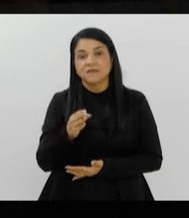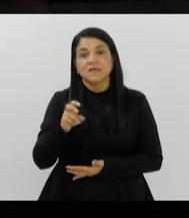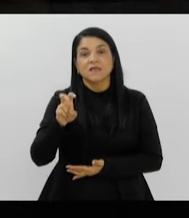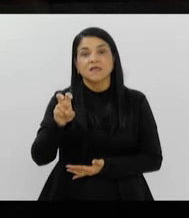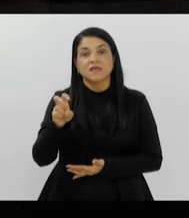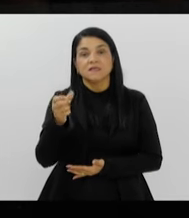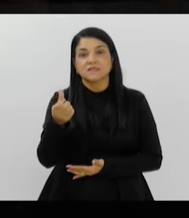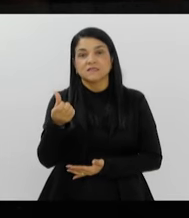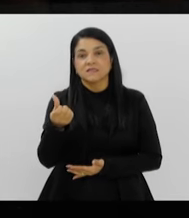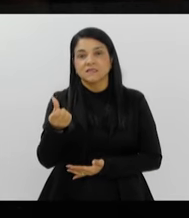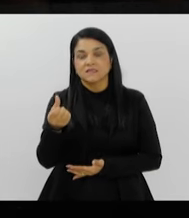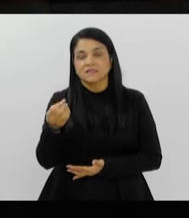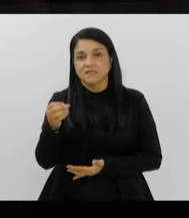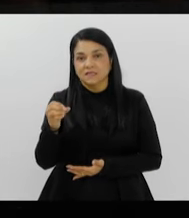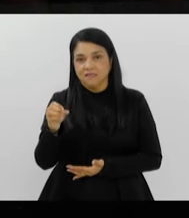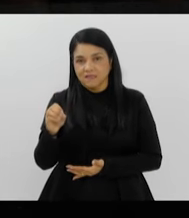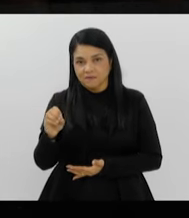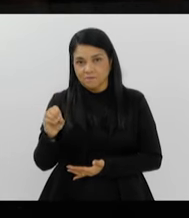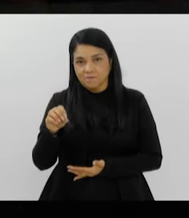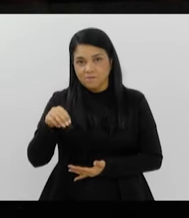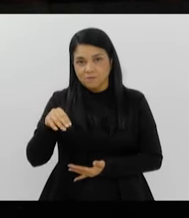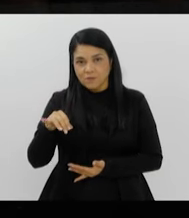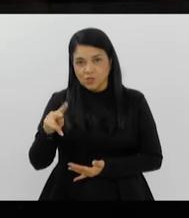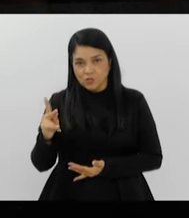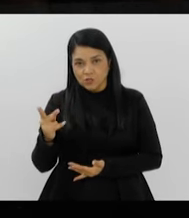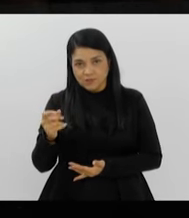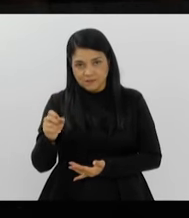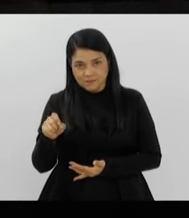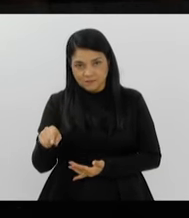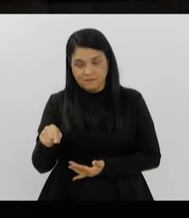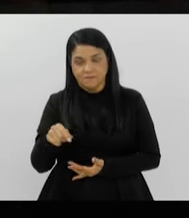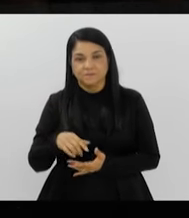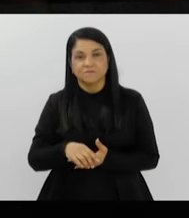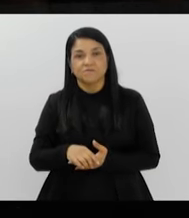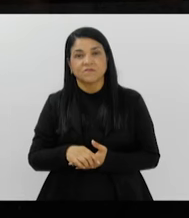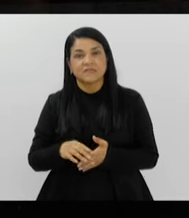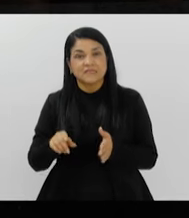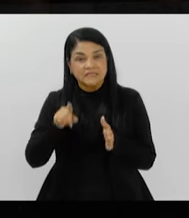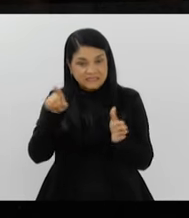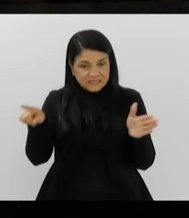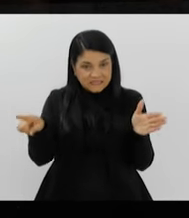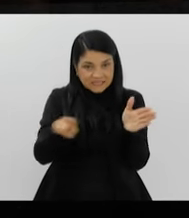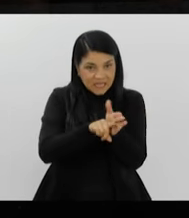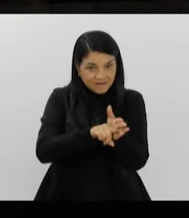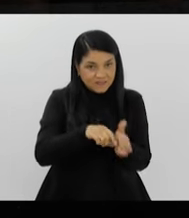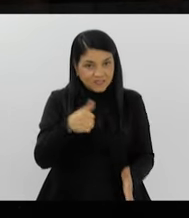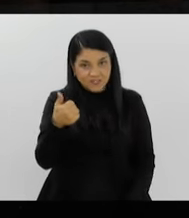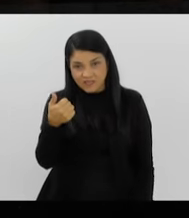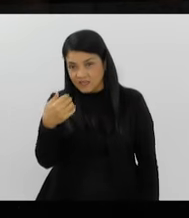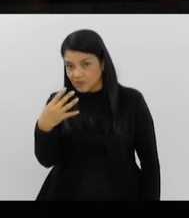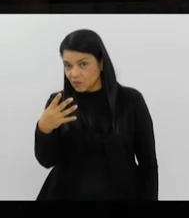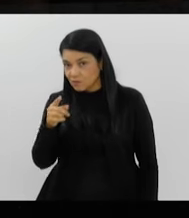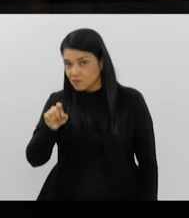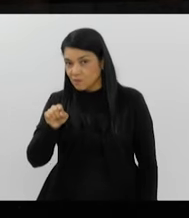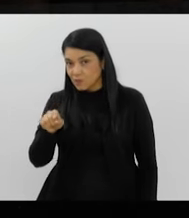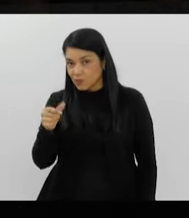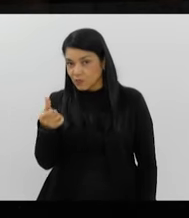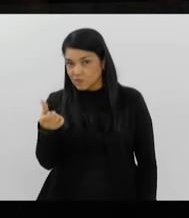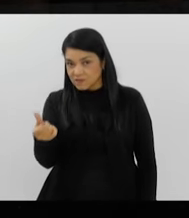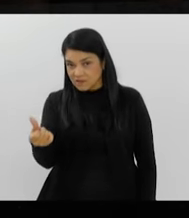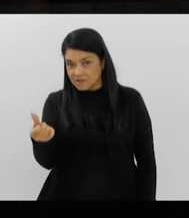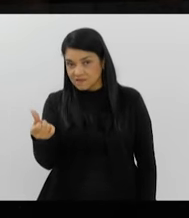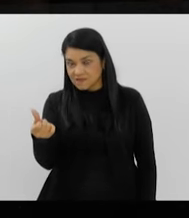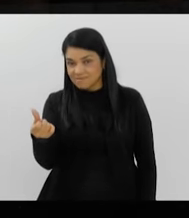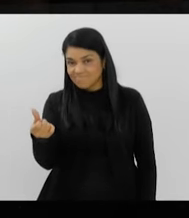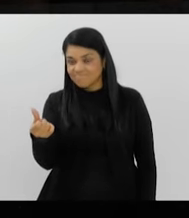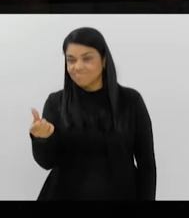80 bilhões e 560 milhões. Se tem um déficit de 14,6, o nosso déficit,